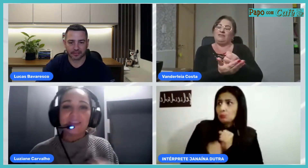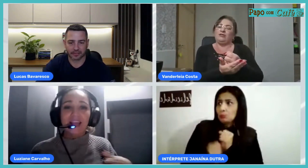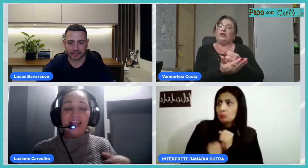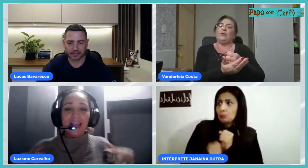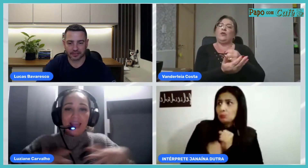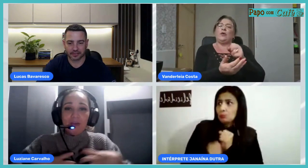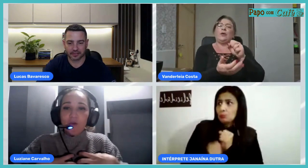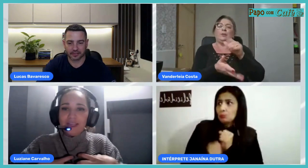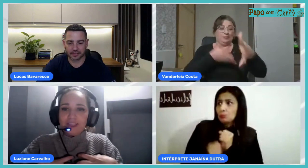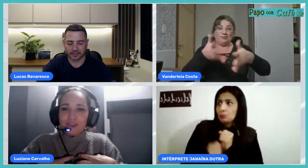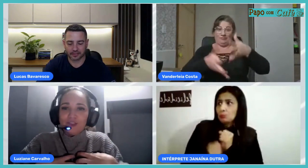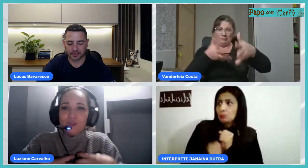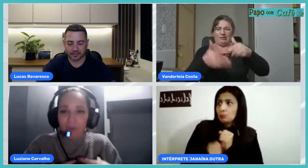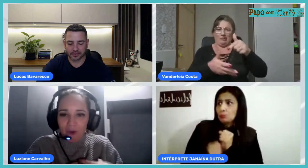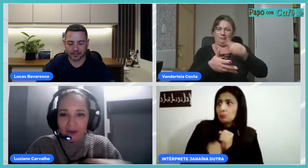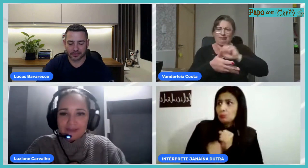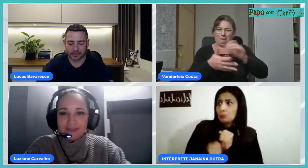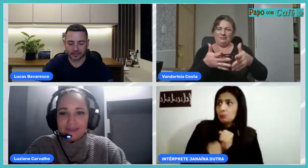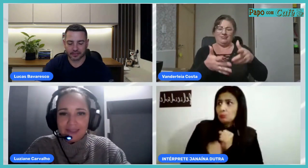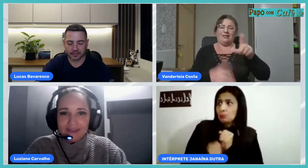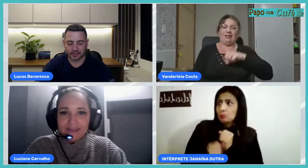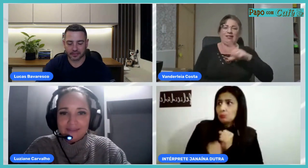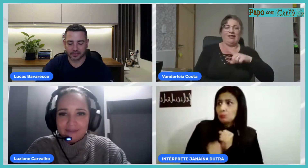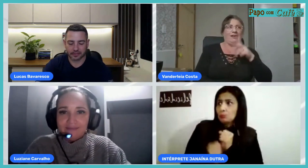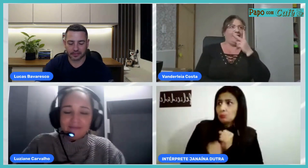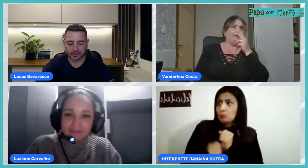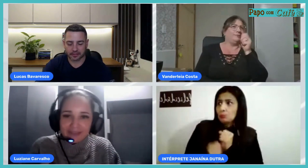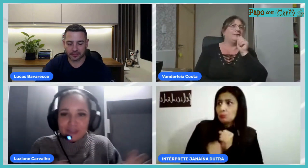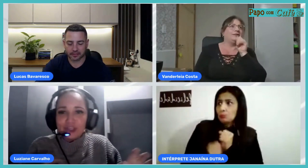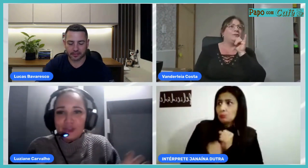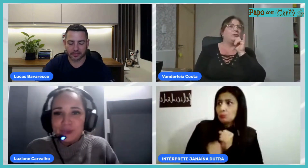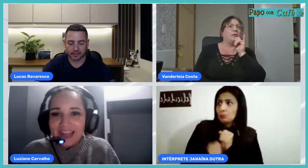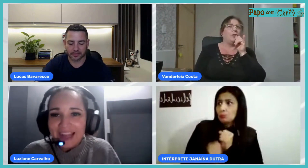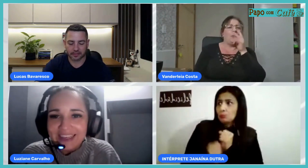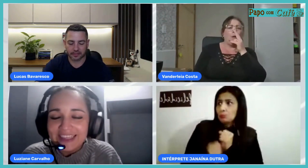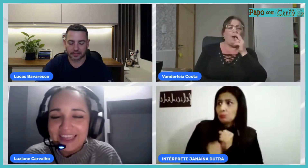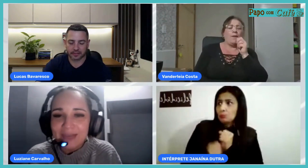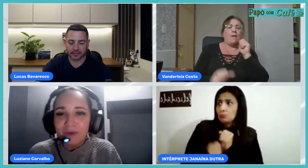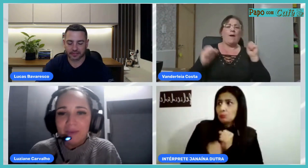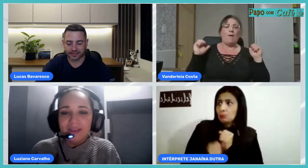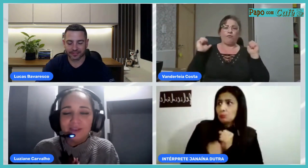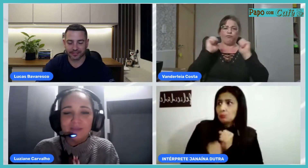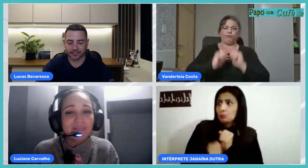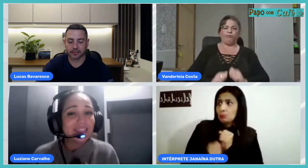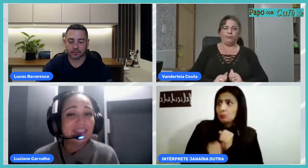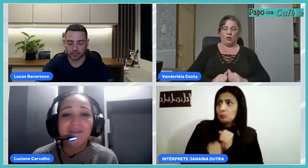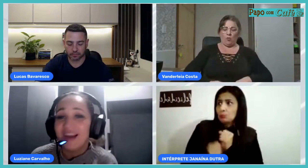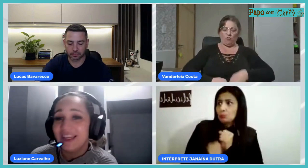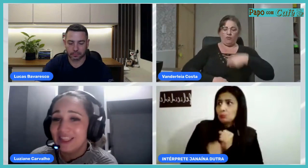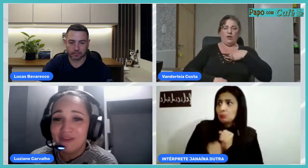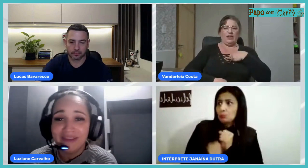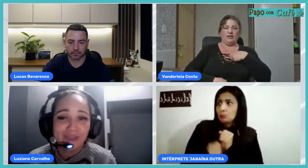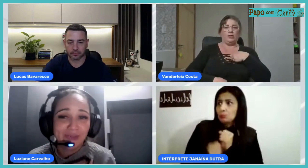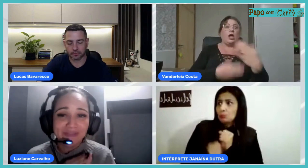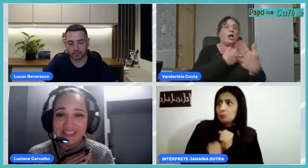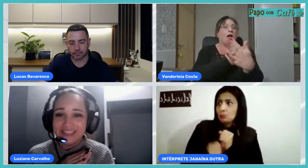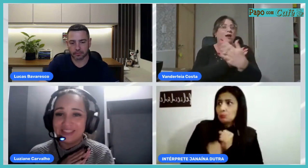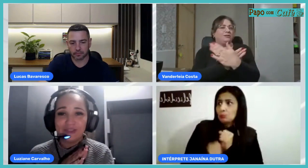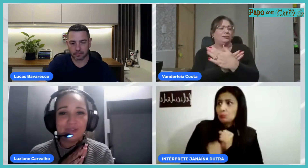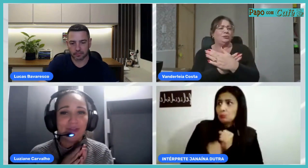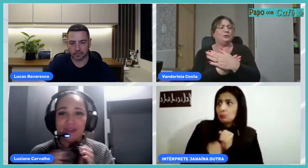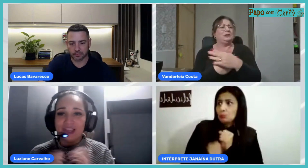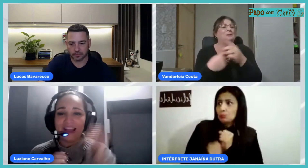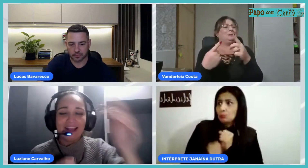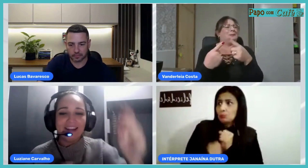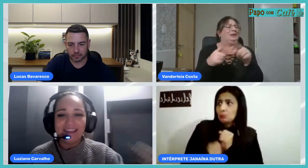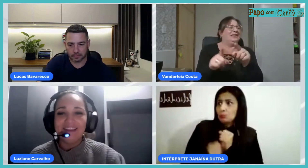salva-vidas. É um colete que tu bota, né? Vai te ajudar ali naquele momento, mas não vai salvar a tua vida